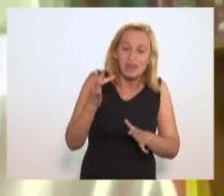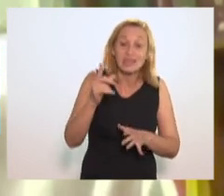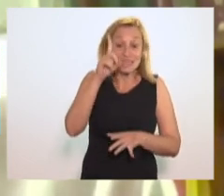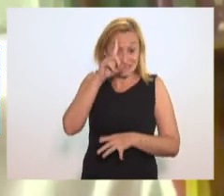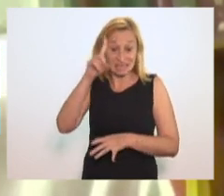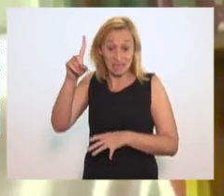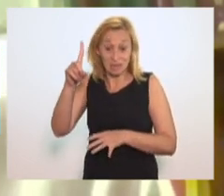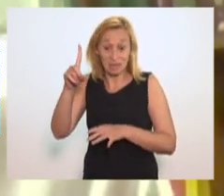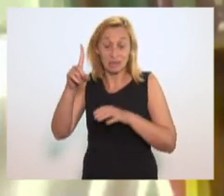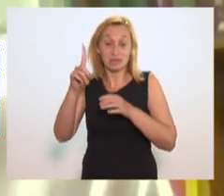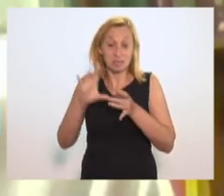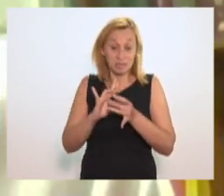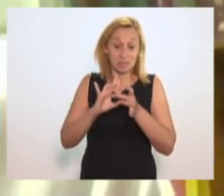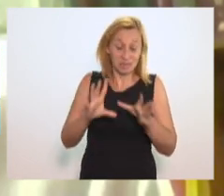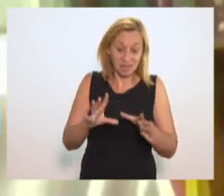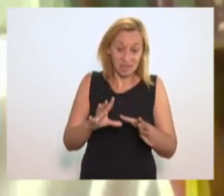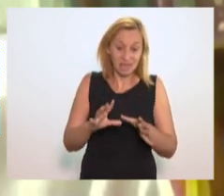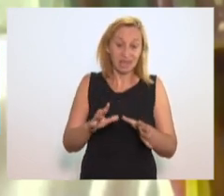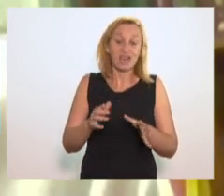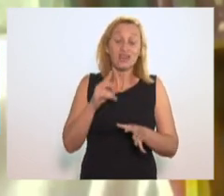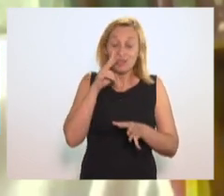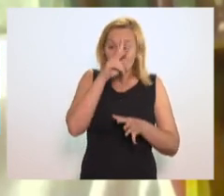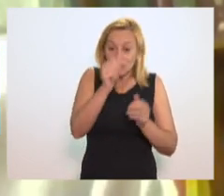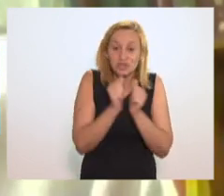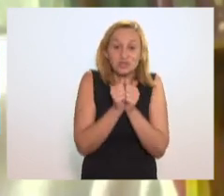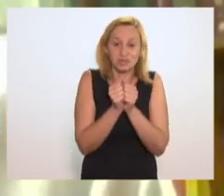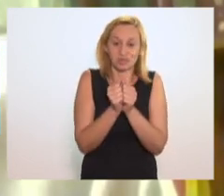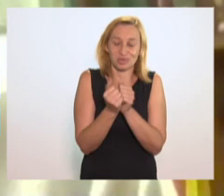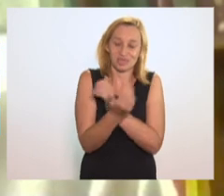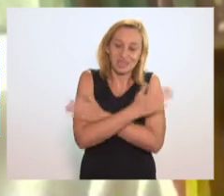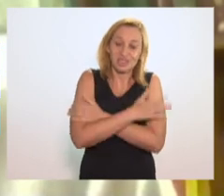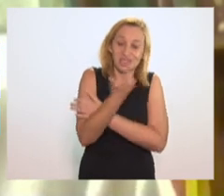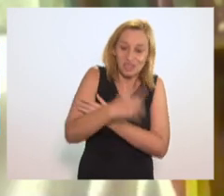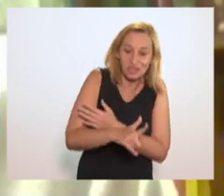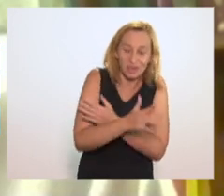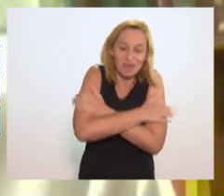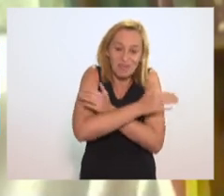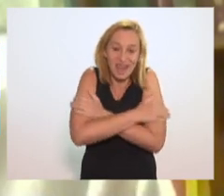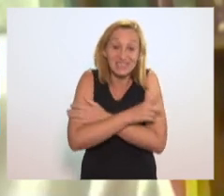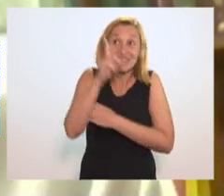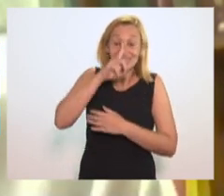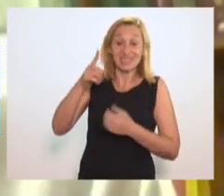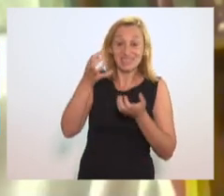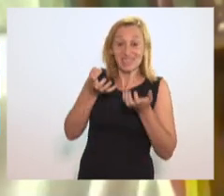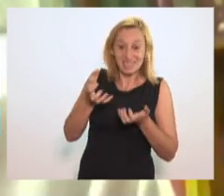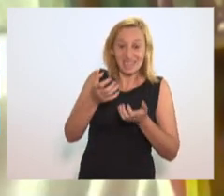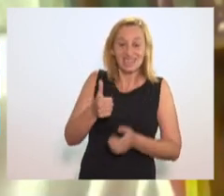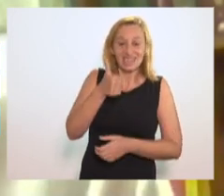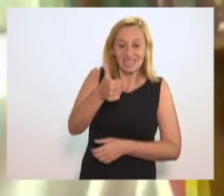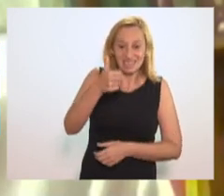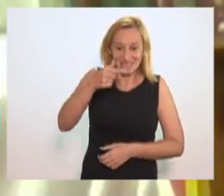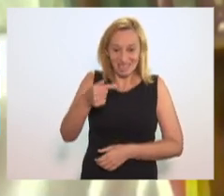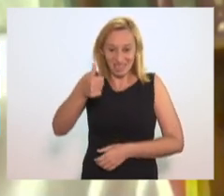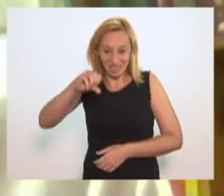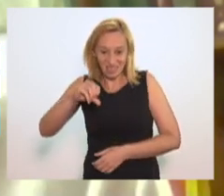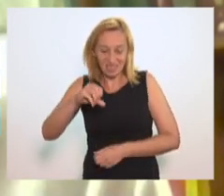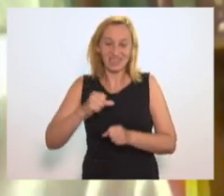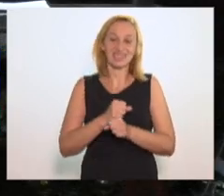nós estaremos juntos novamente forte abraço né e se Deus quiser até os 179 anos